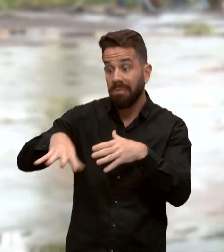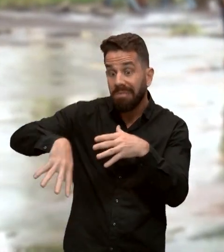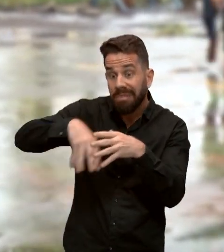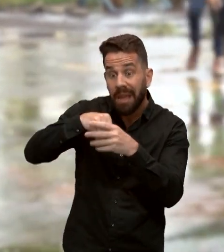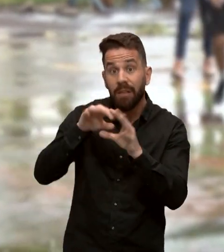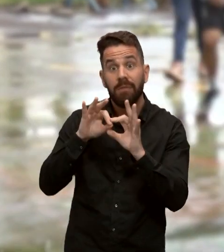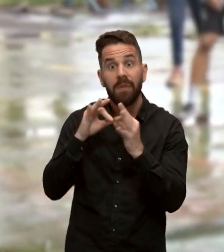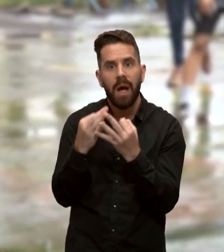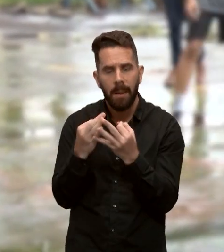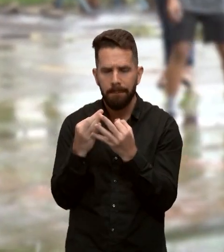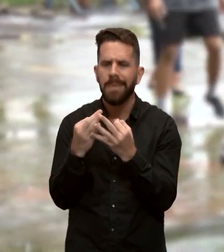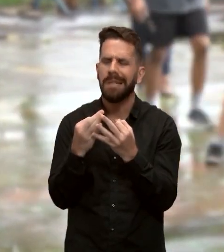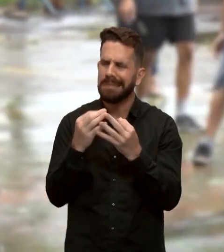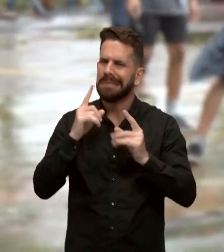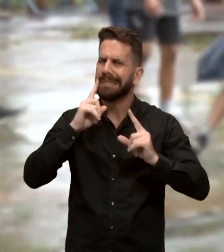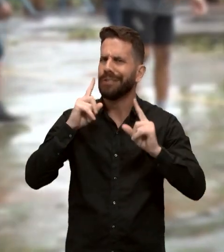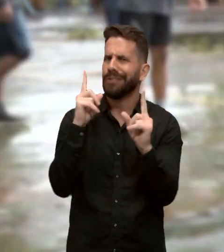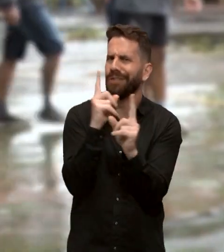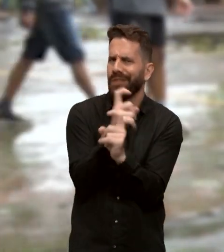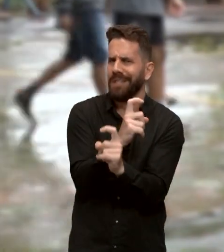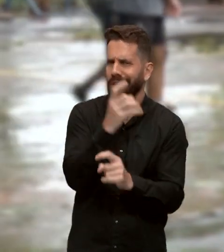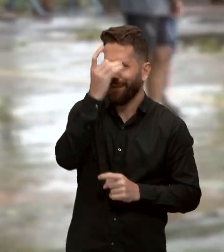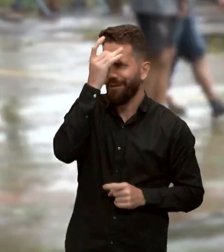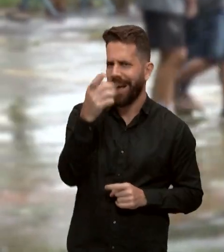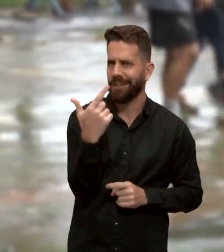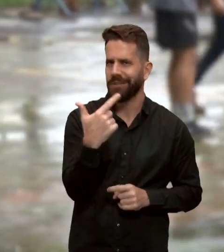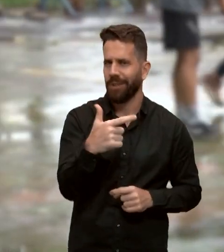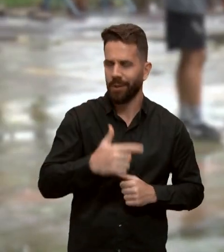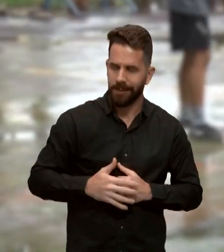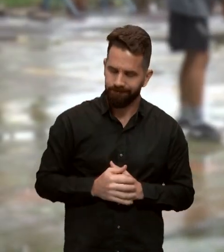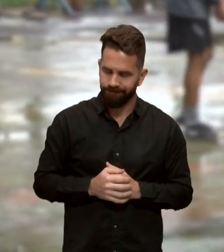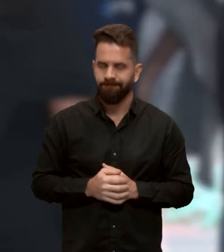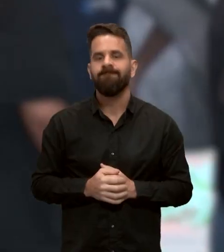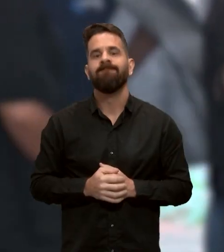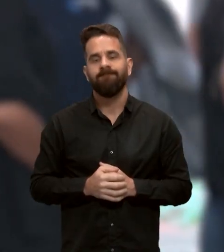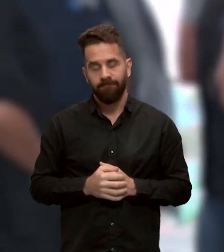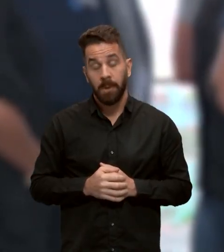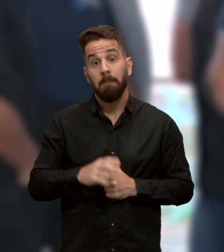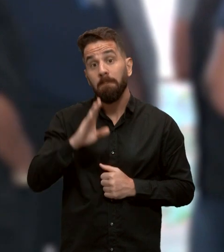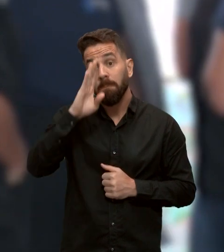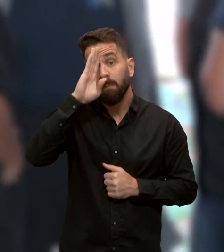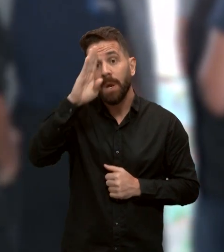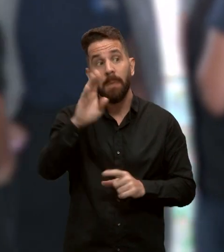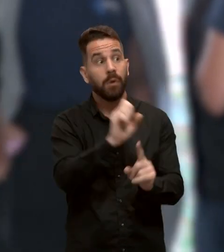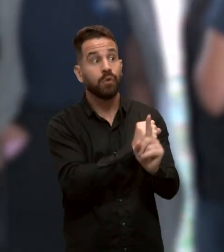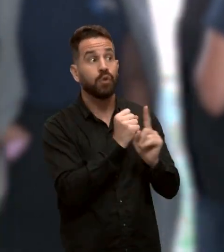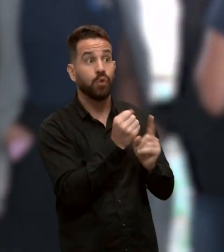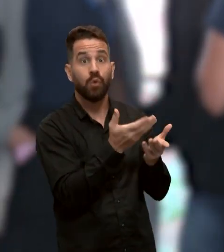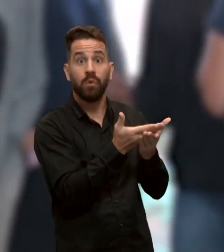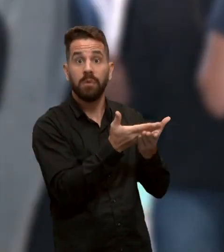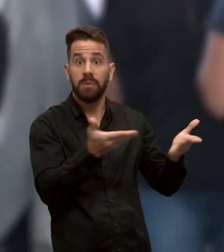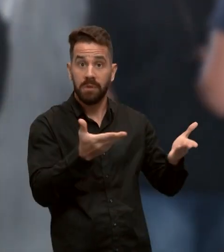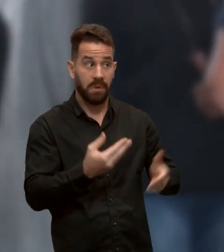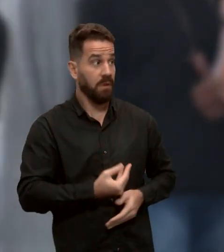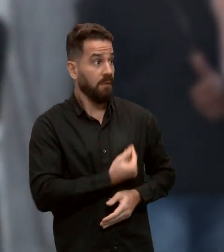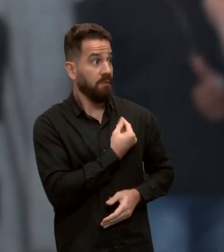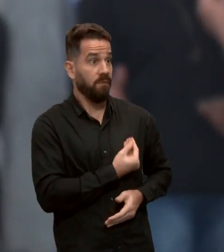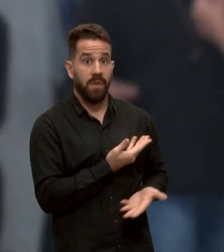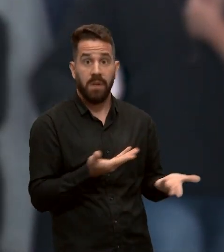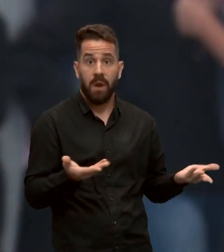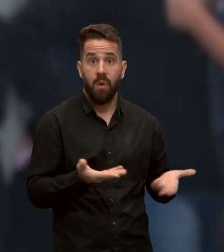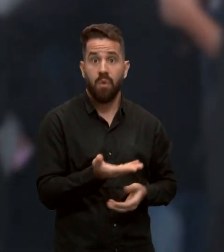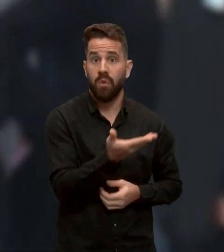bastante complexo. É bastante complexo, ainda mais numa sociedade que nós estamos atualmente,